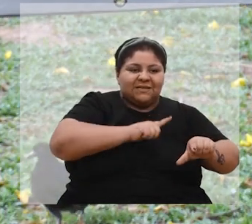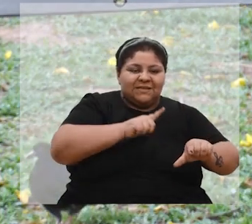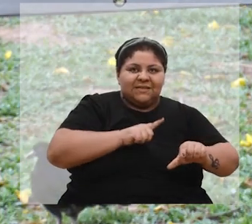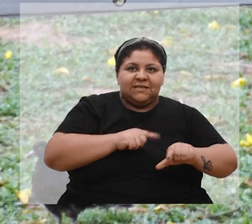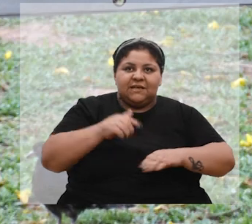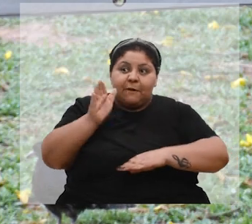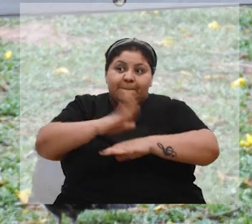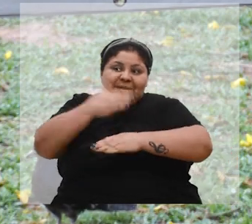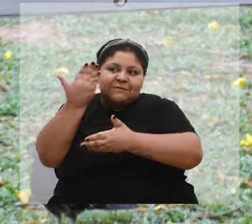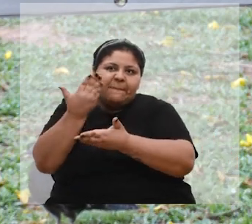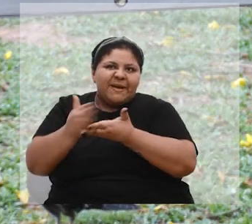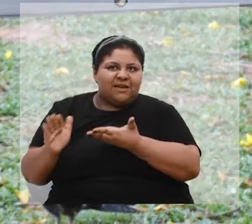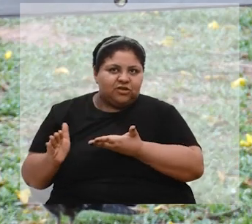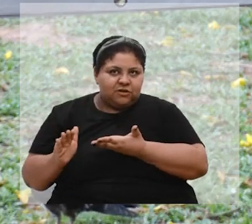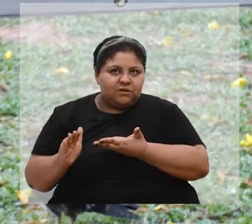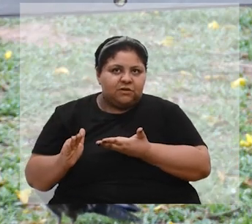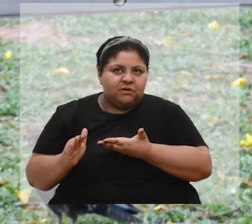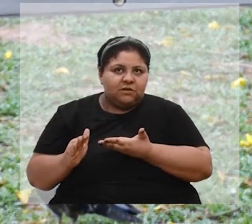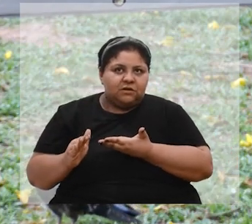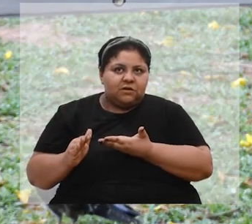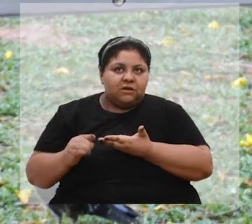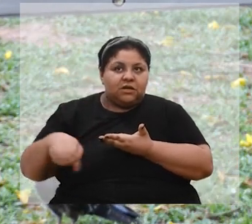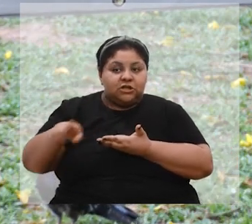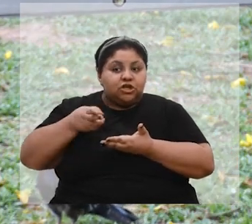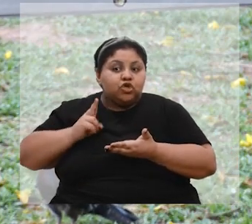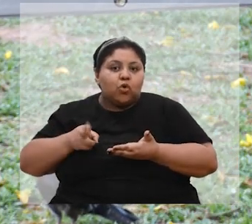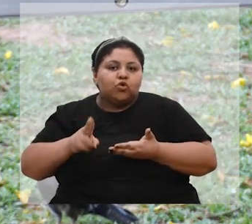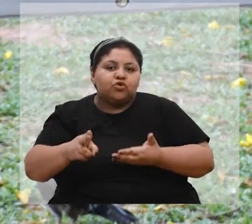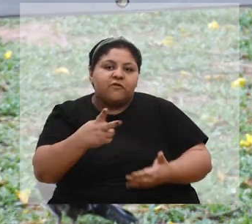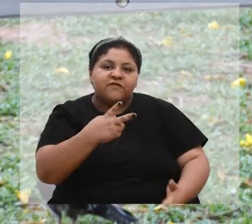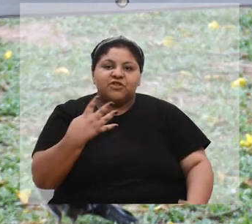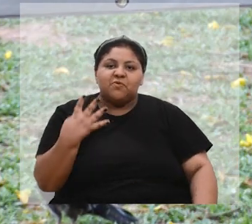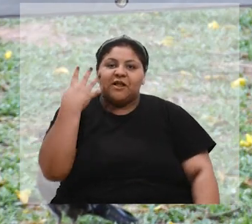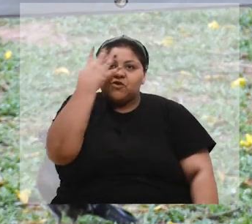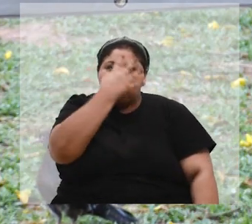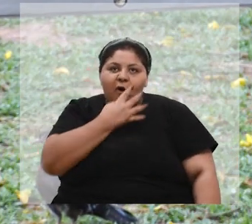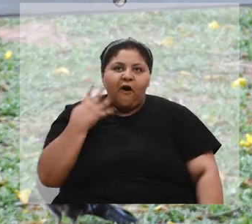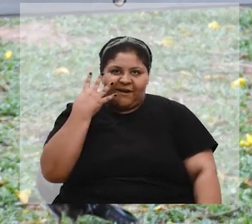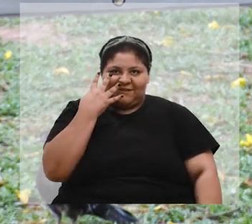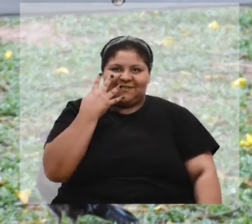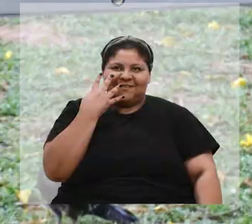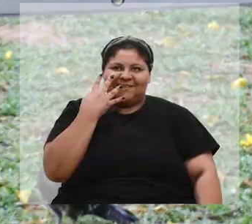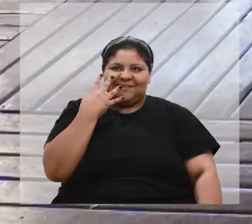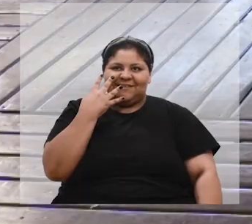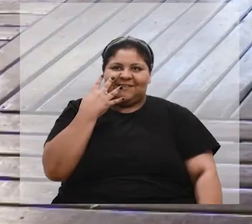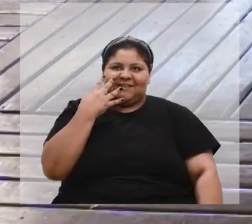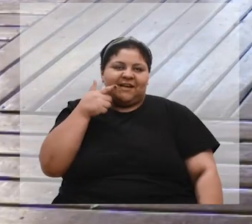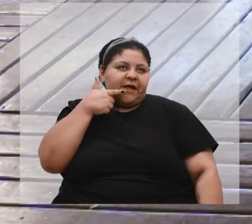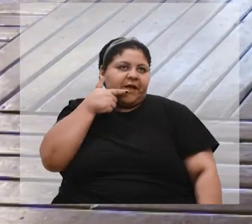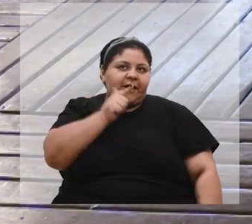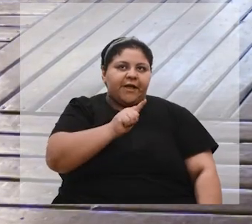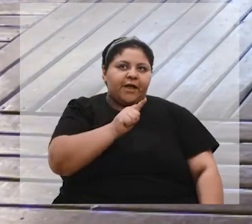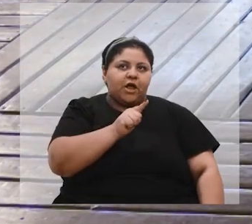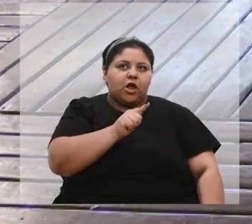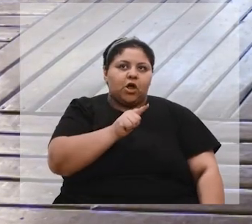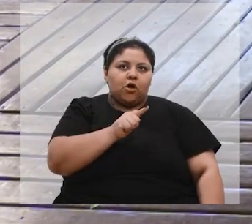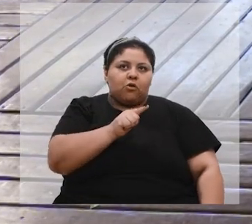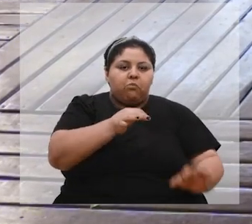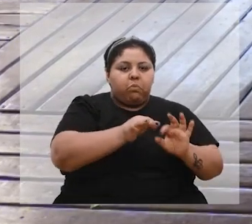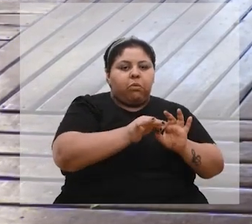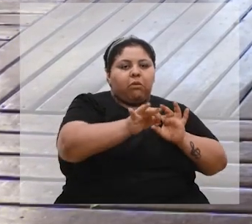mais opção a gente tem, mais a gente perde. Porque a gente continua tendo 24 horas no nosso tempo. A gente ganhou